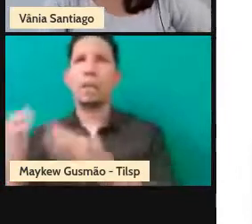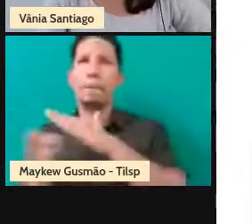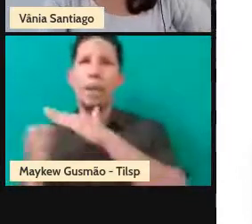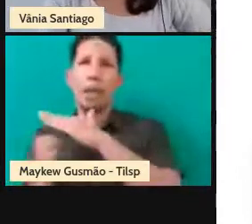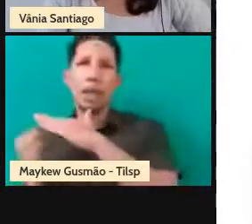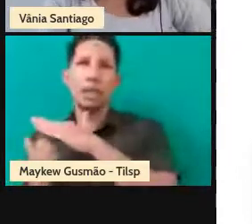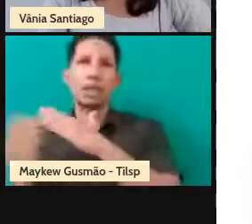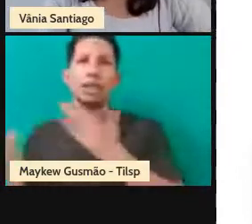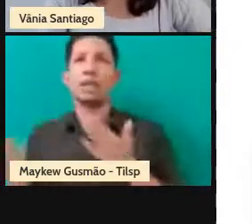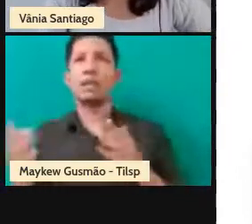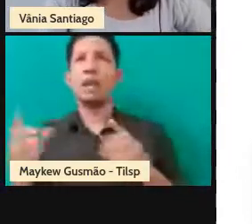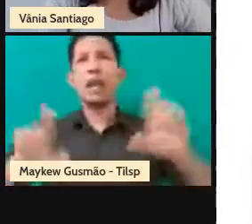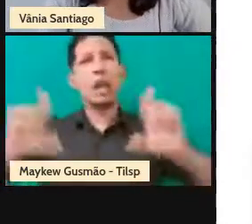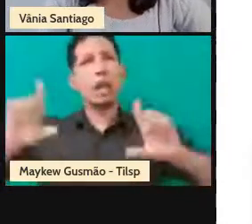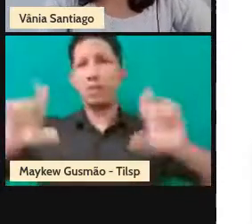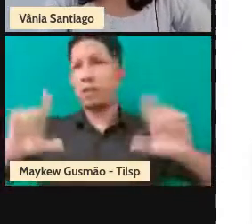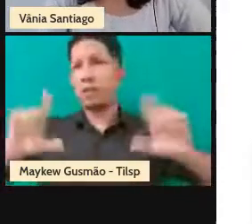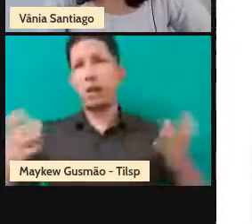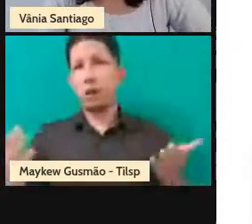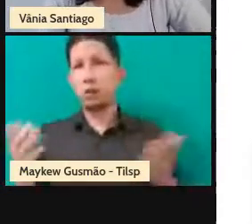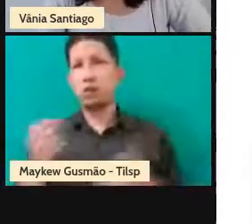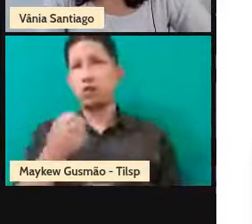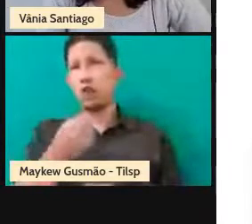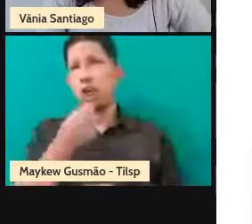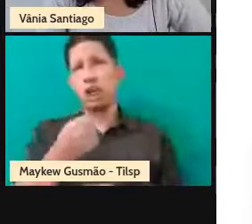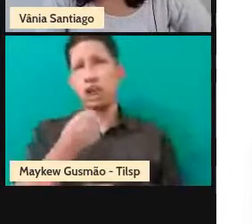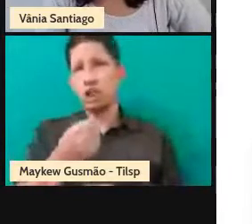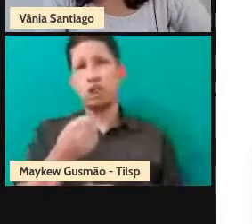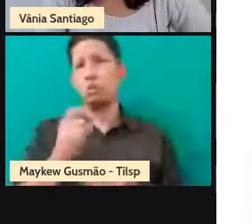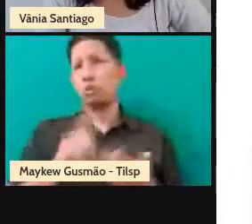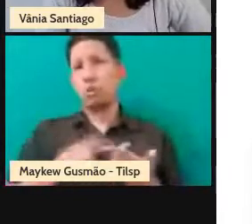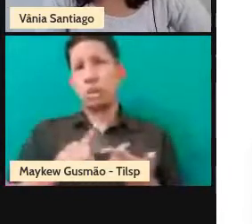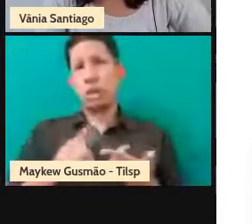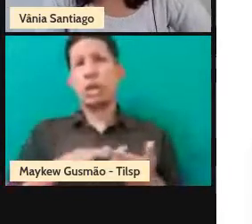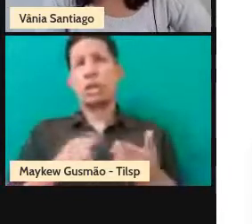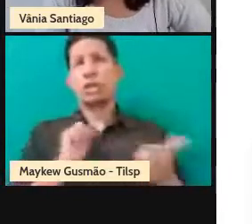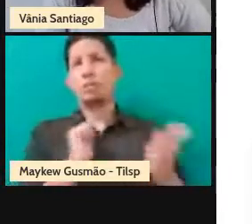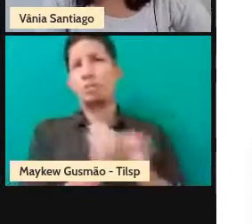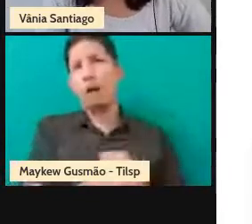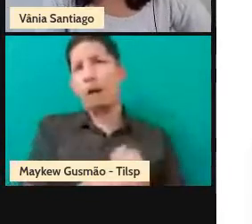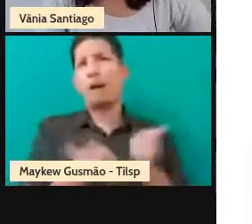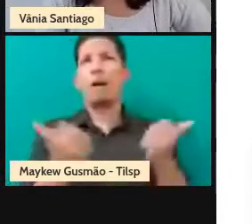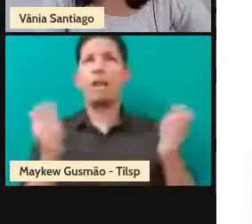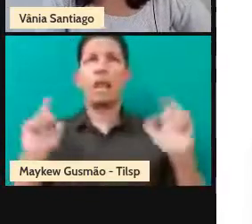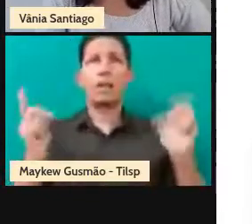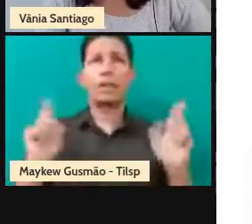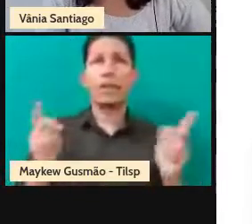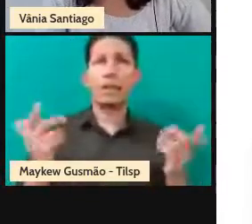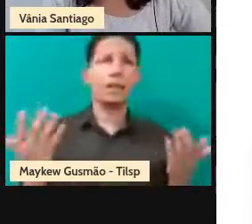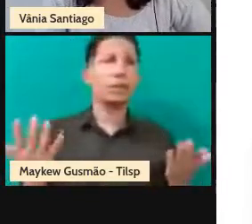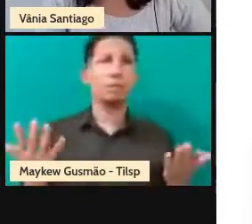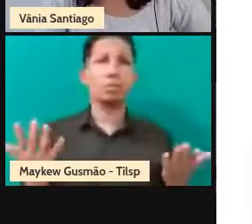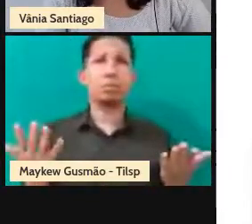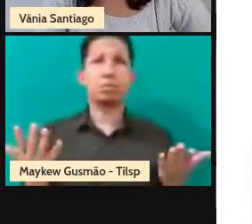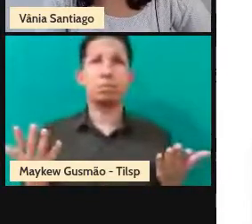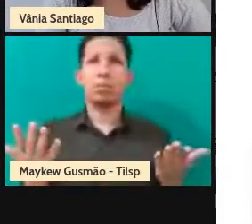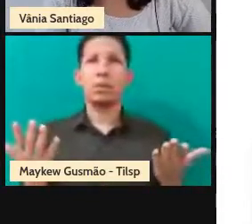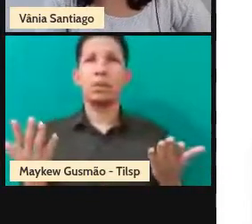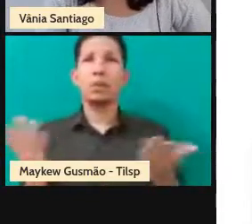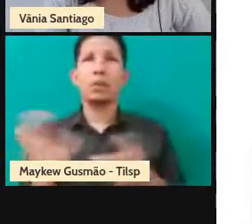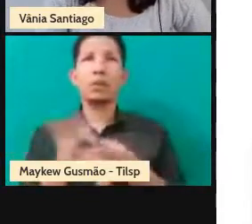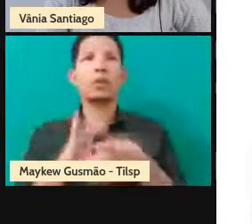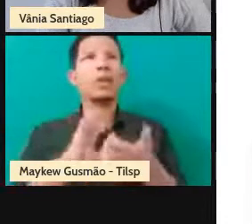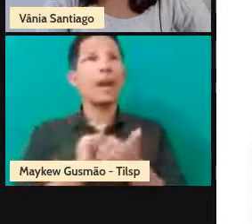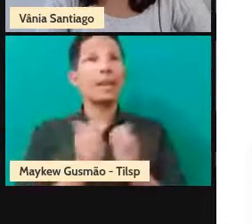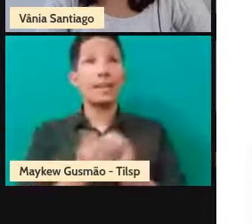na televisão, né, jornalístico, televisiva, esportiva, lazer, no contexto artístico